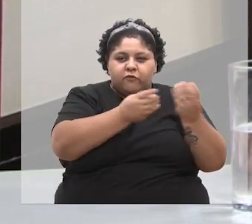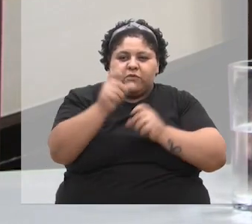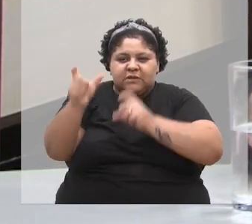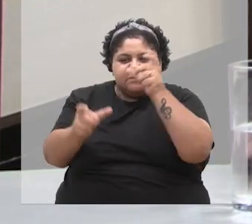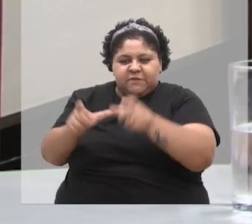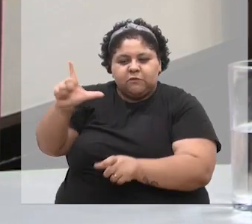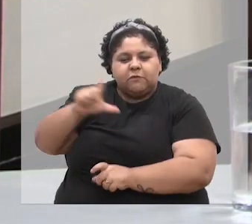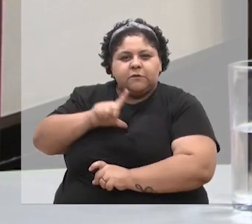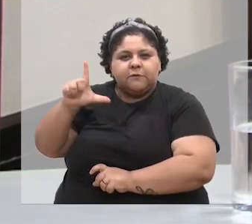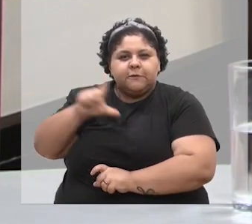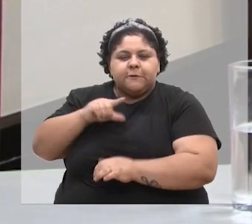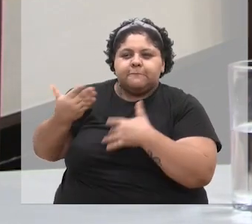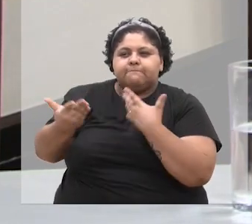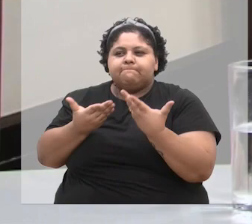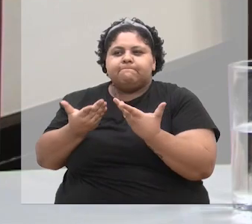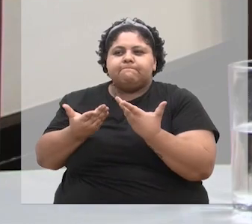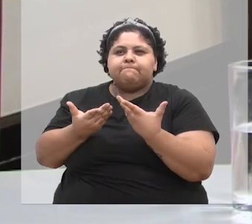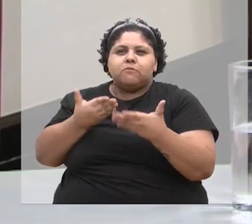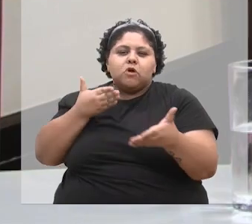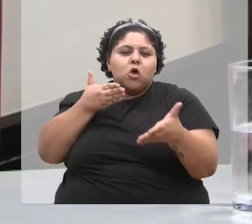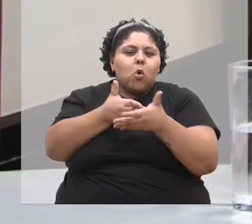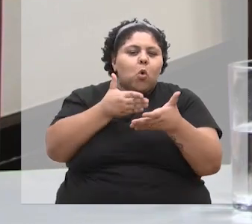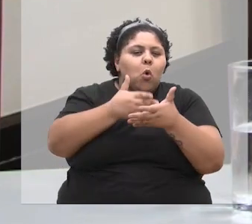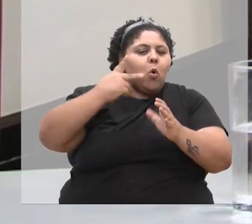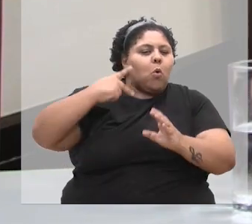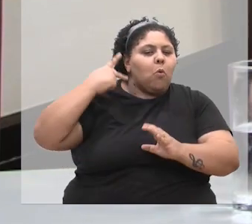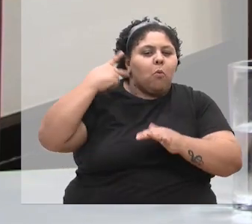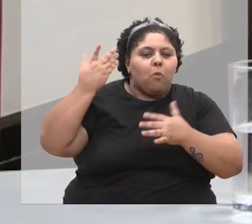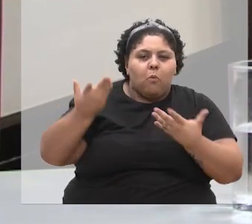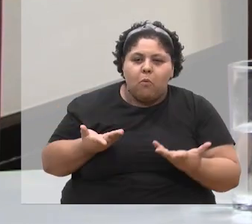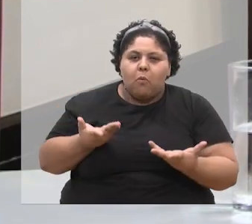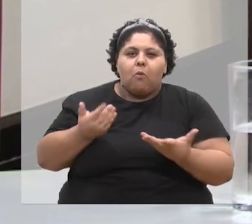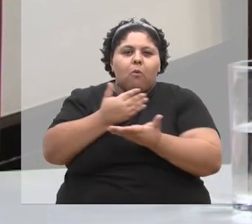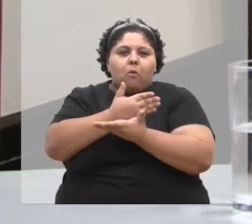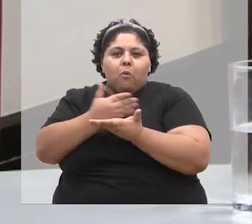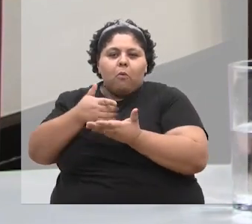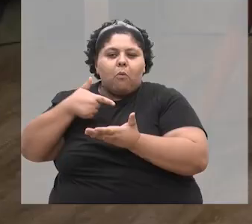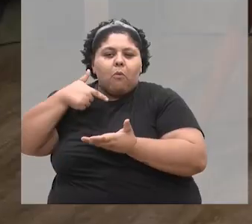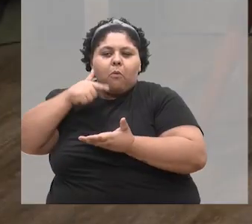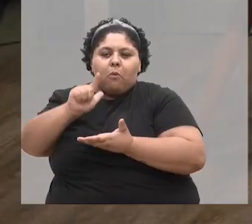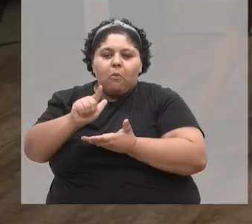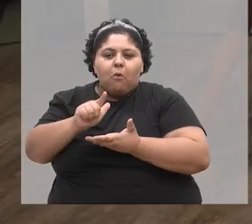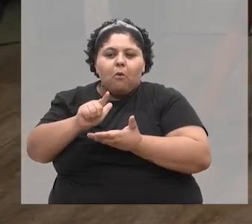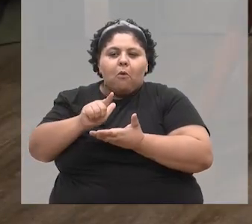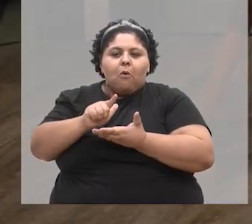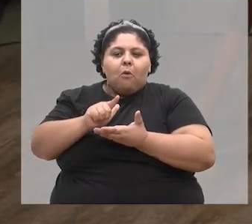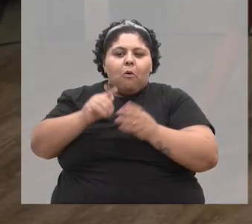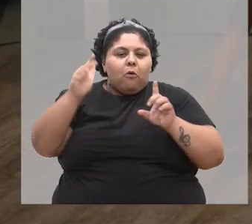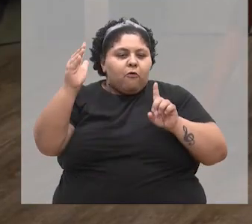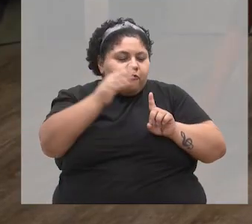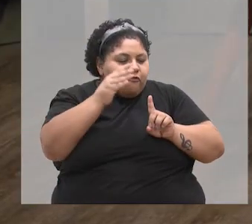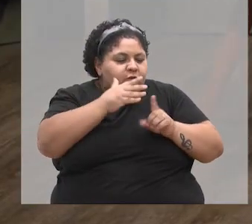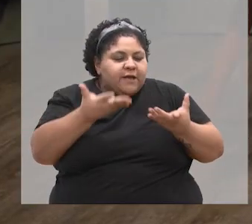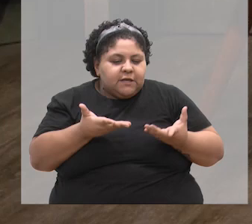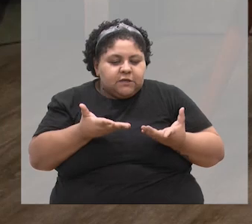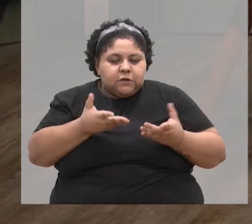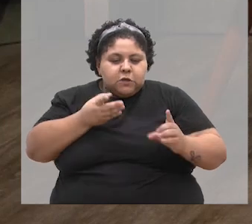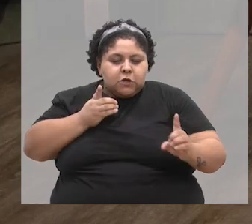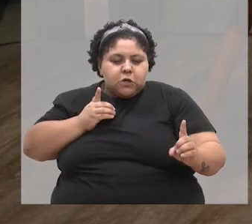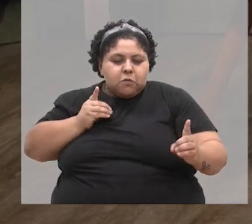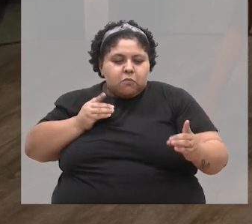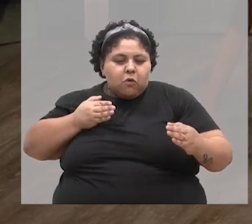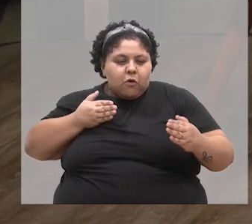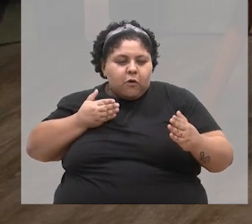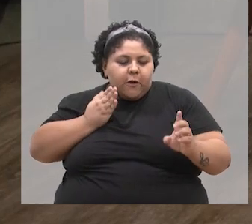uma dúvida que muitas pessoas têm às vezes, mas quais são os limites de um vereador, até que ponto um vereador consegue influenciar? E a senhora